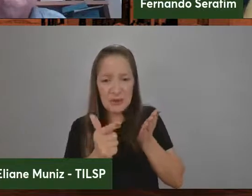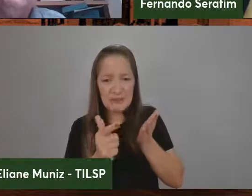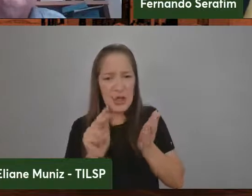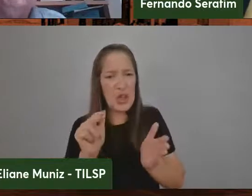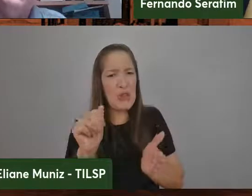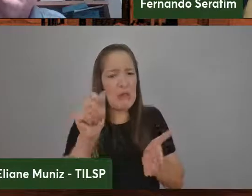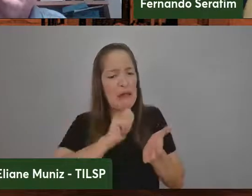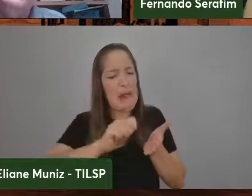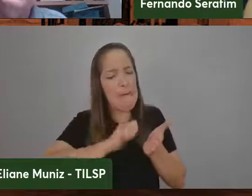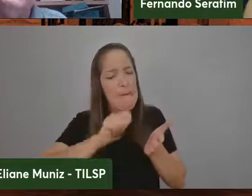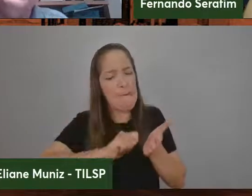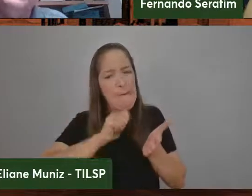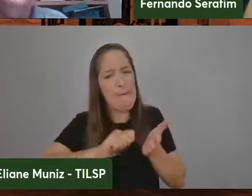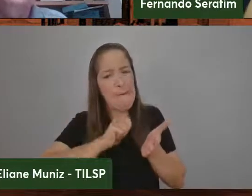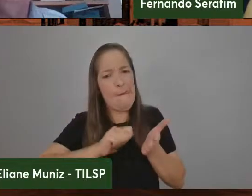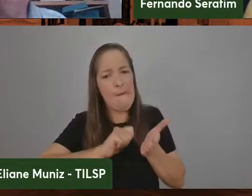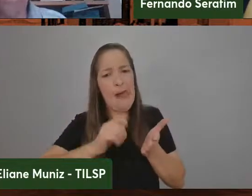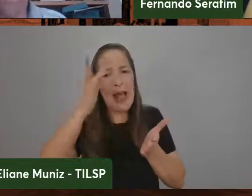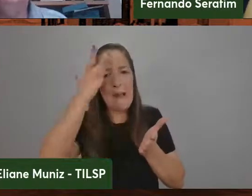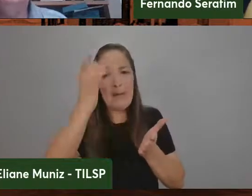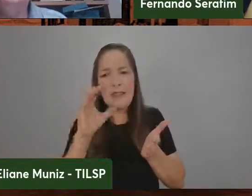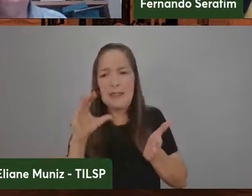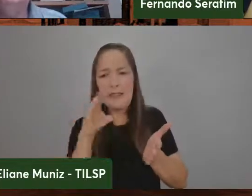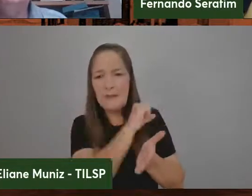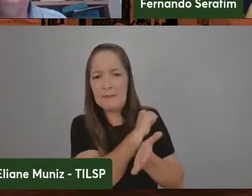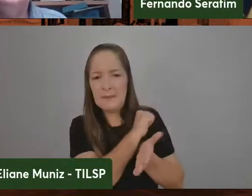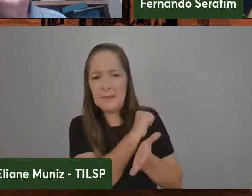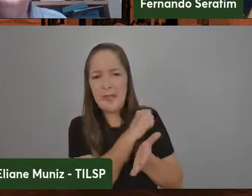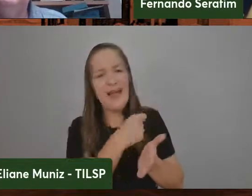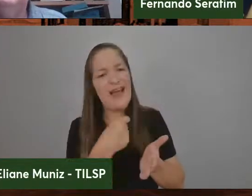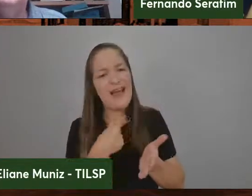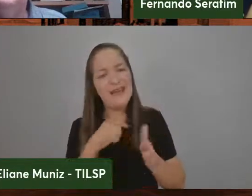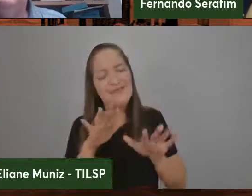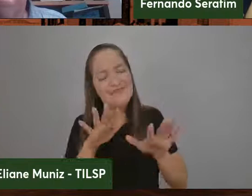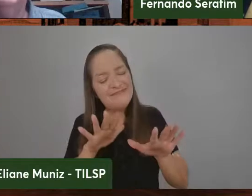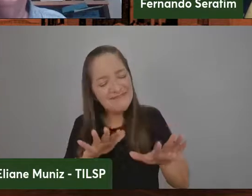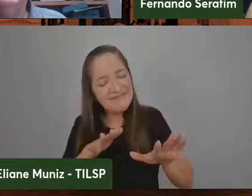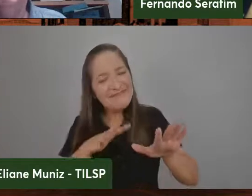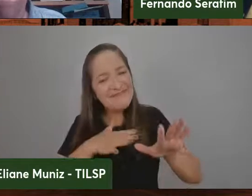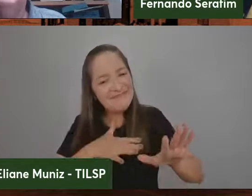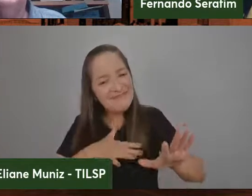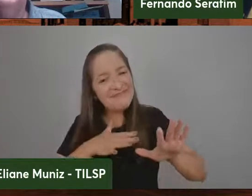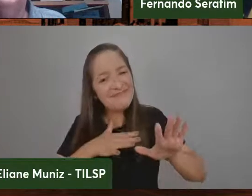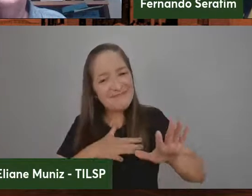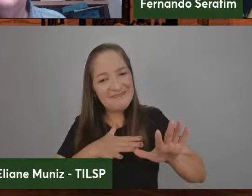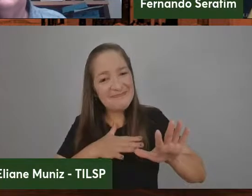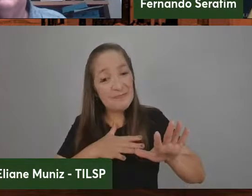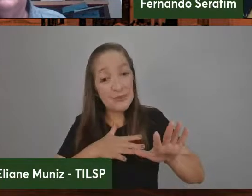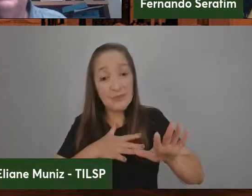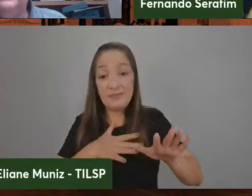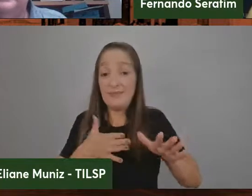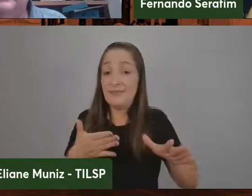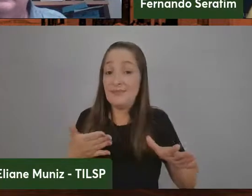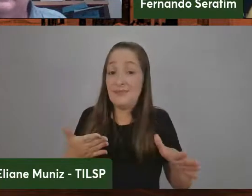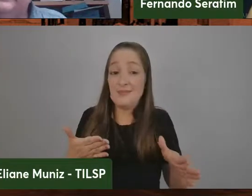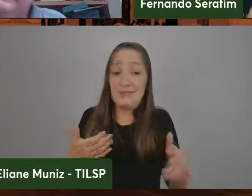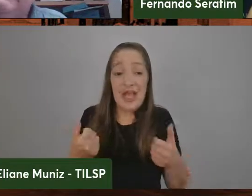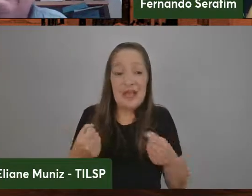que escrever para sair amanhã, né? Uhum. Não tem escapatória, né?